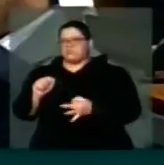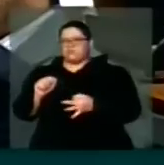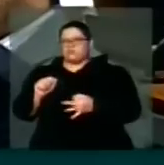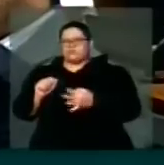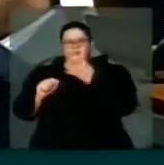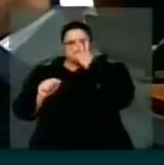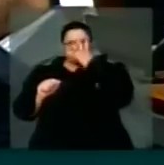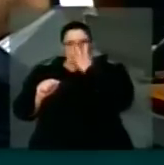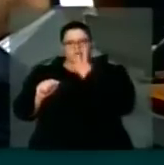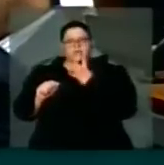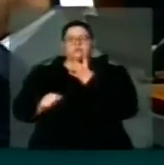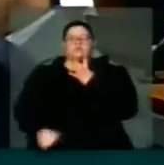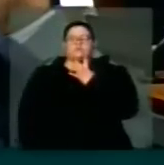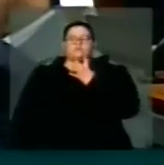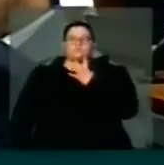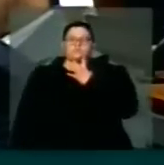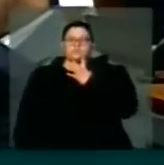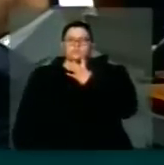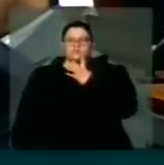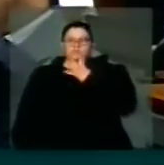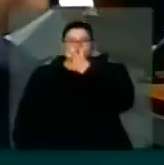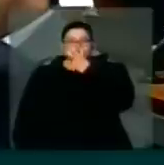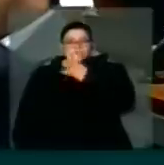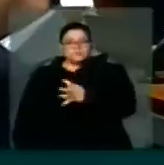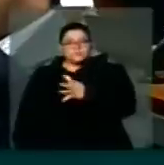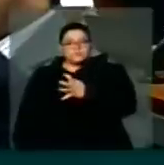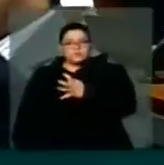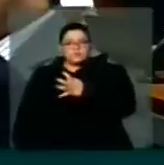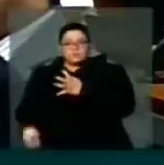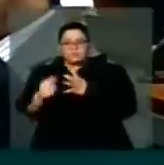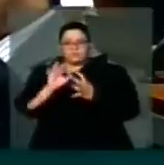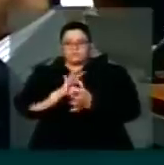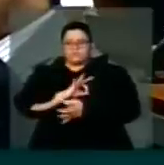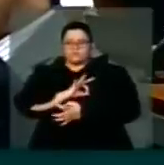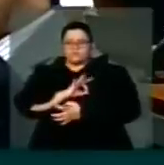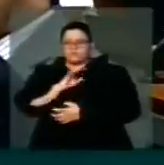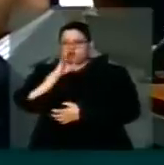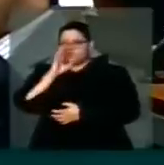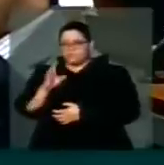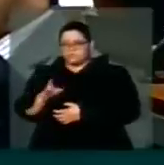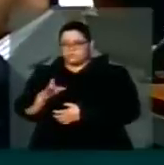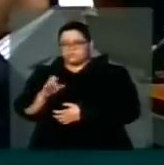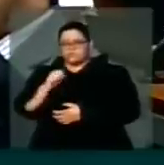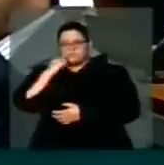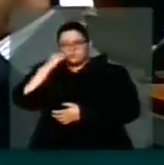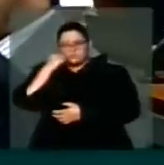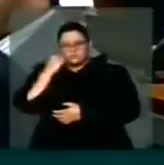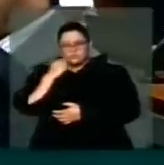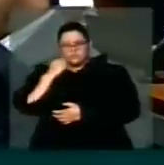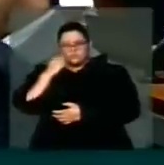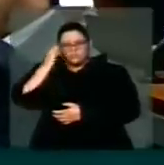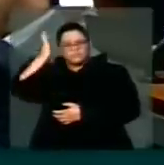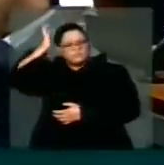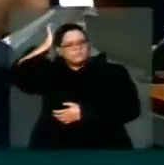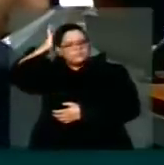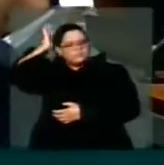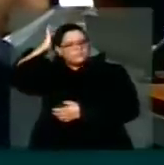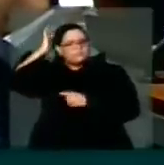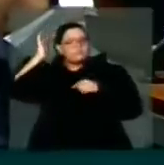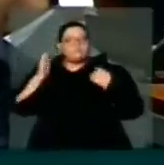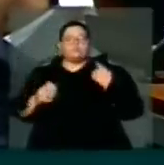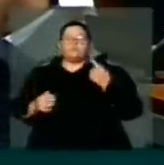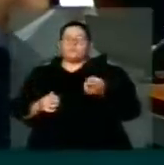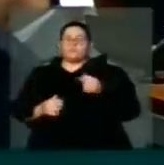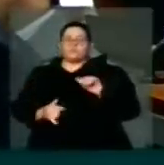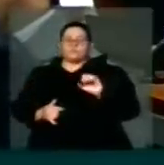por seus opositores. Denunciou o senador Anastasia e foi desmentido